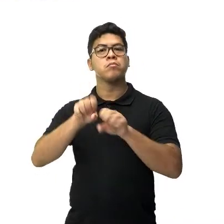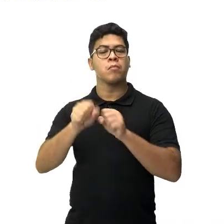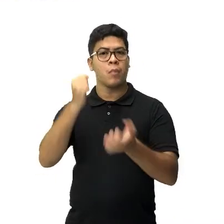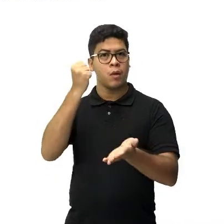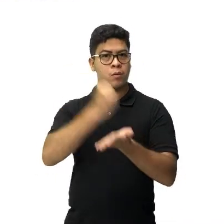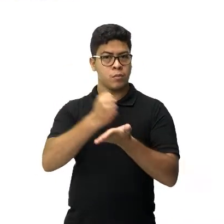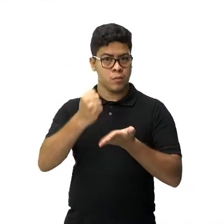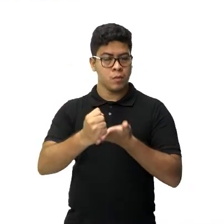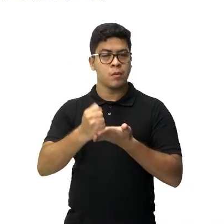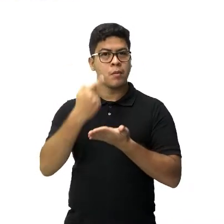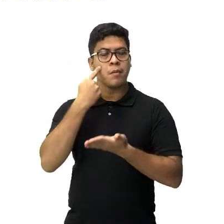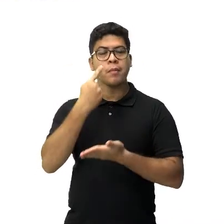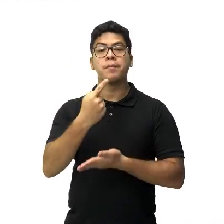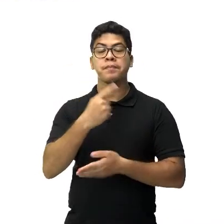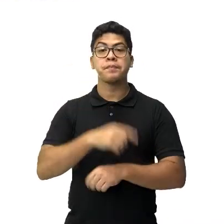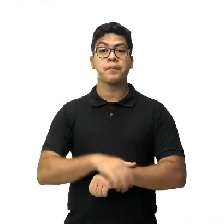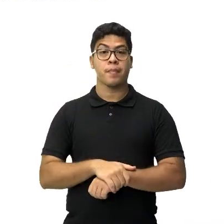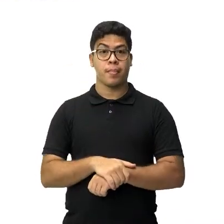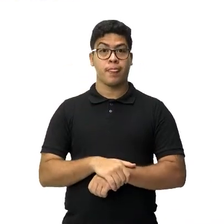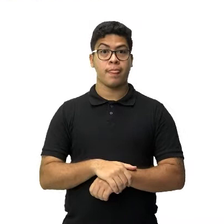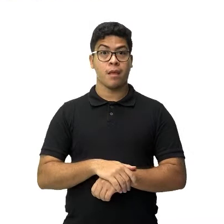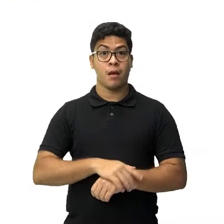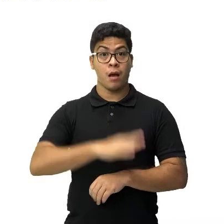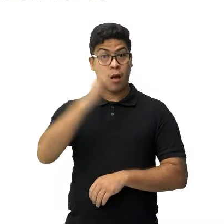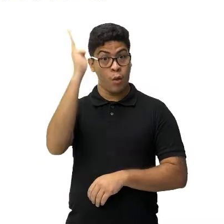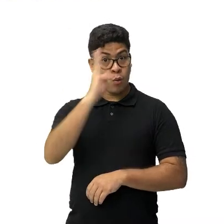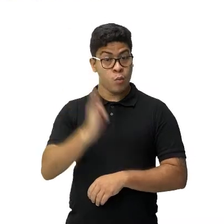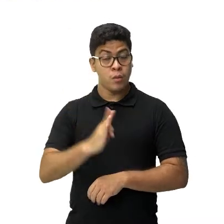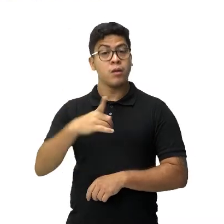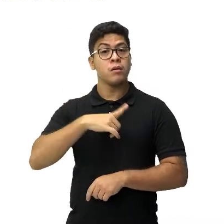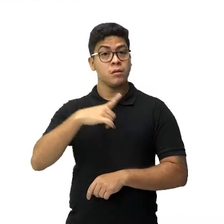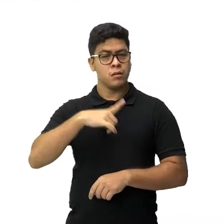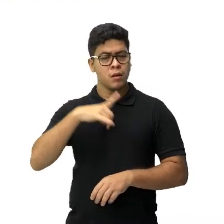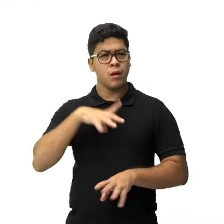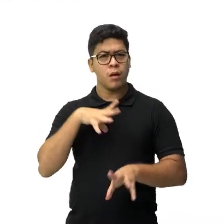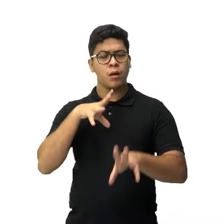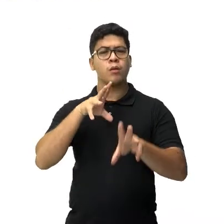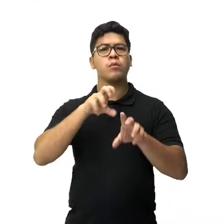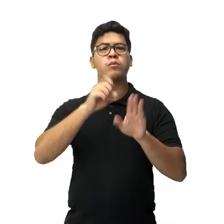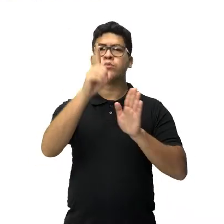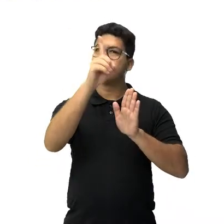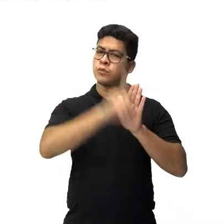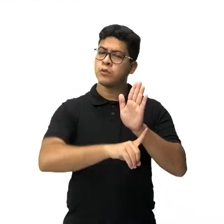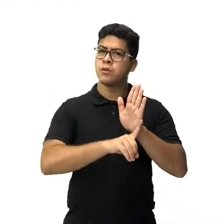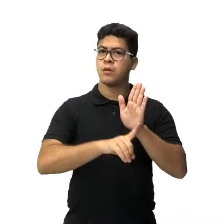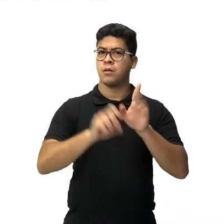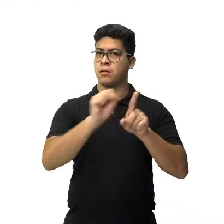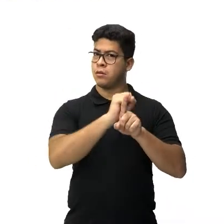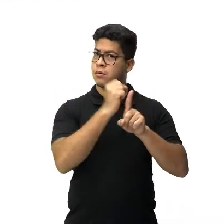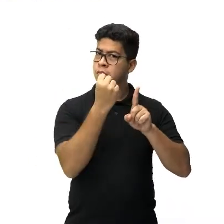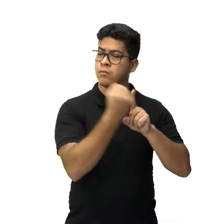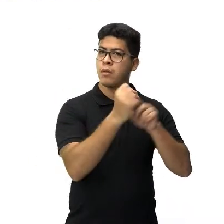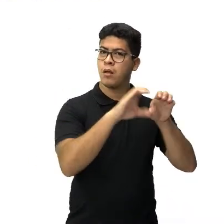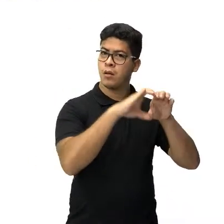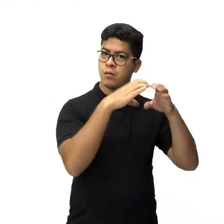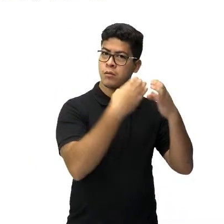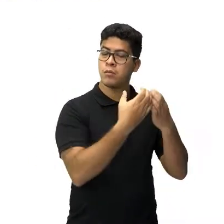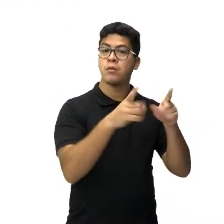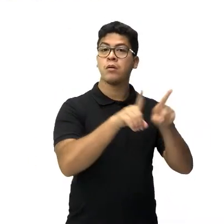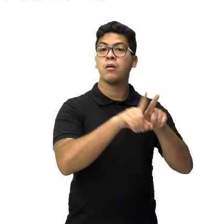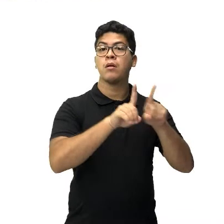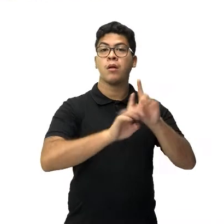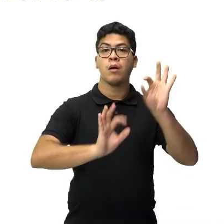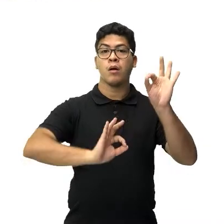deveres da juventude nacional, tais como os direitos à cidadania, à participação social e à política e